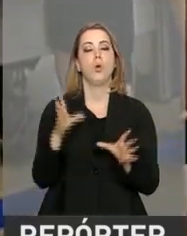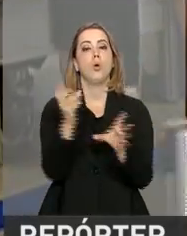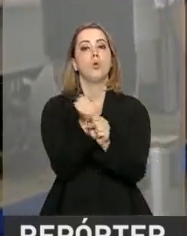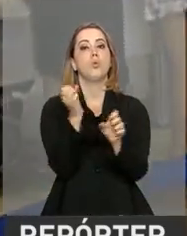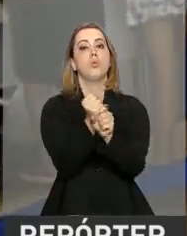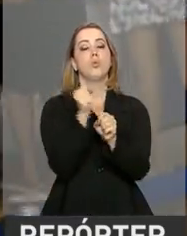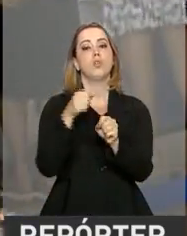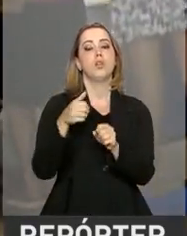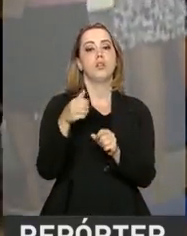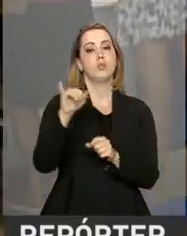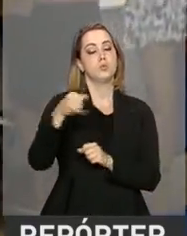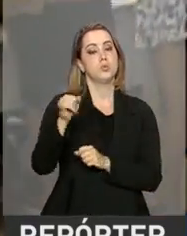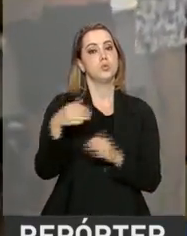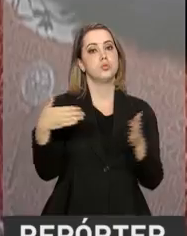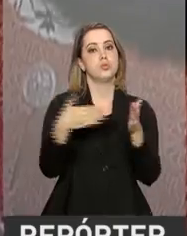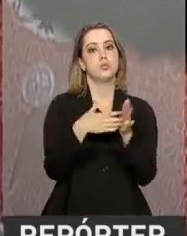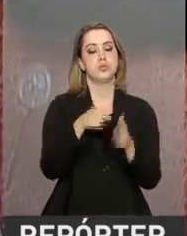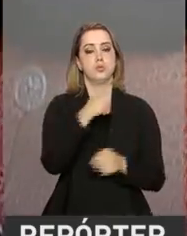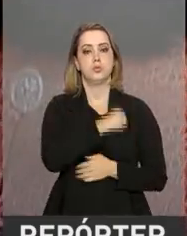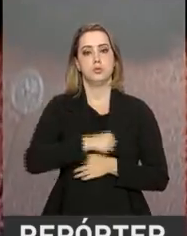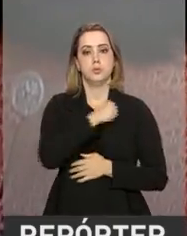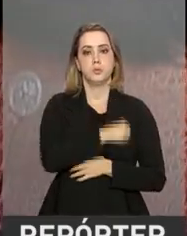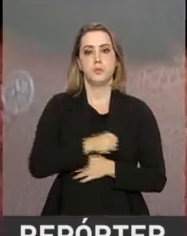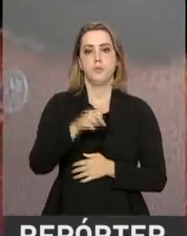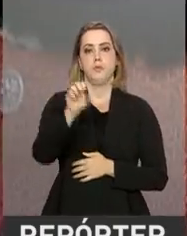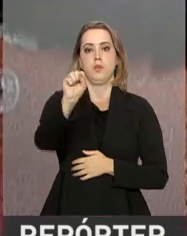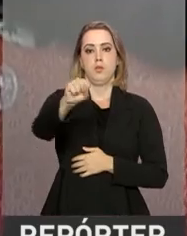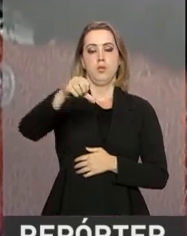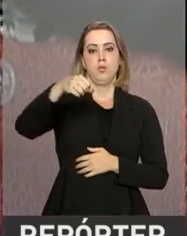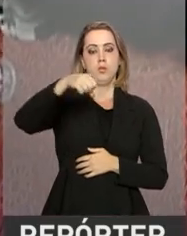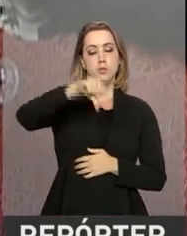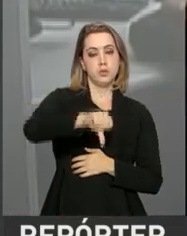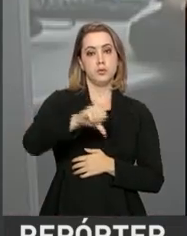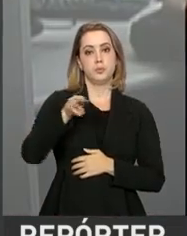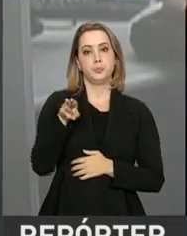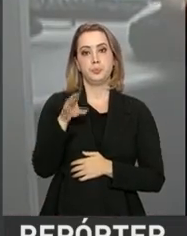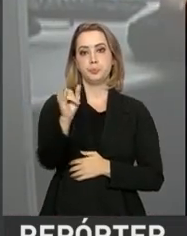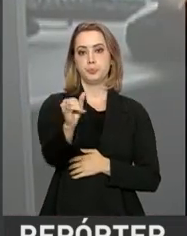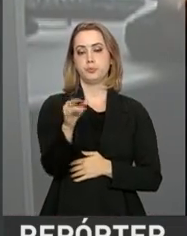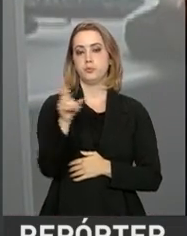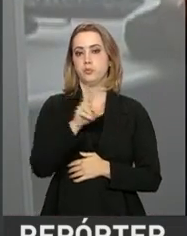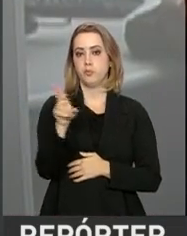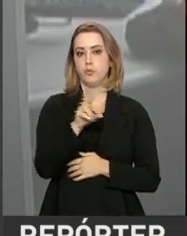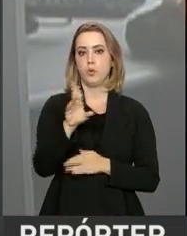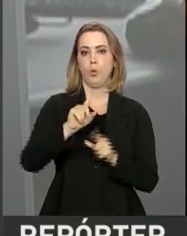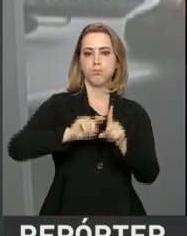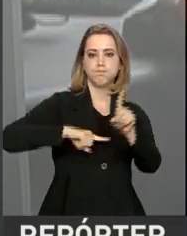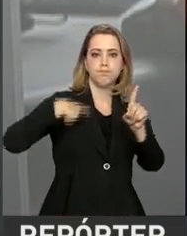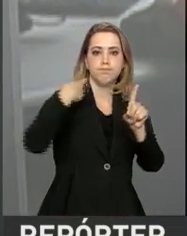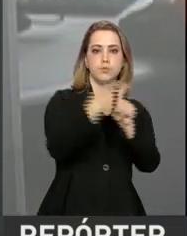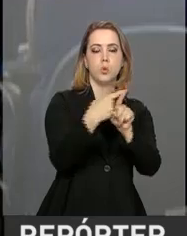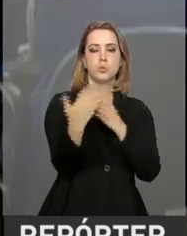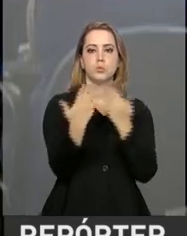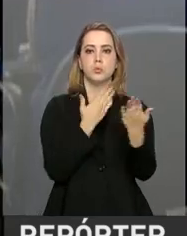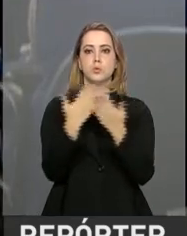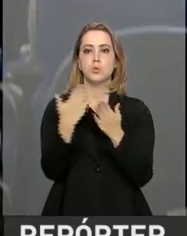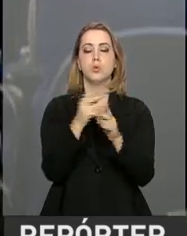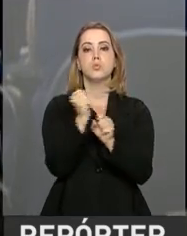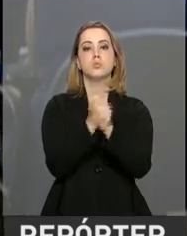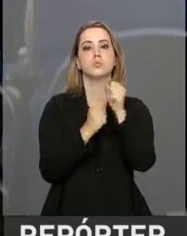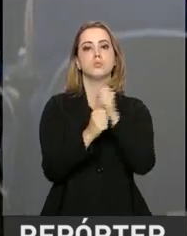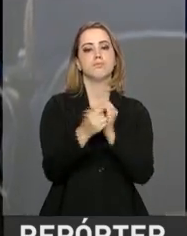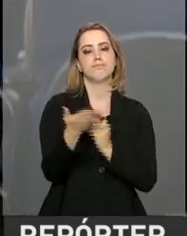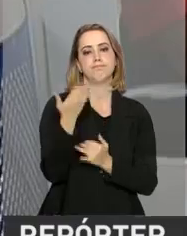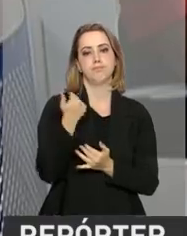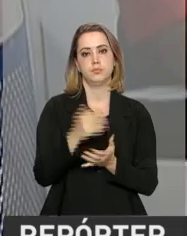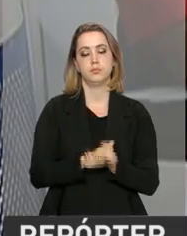a agosto, a Previdência gerou um déficit de 89 bilhões de reais, quase o dobro do que foi registrado no mesmo período do